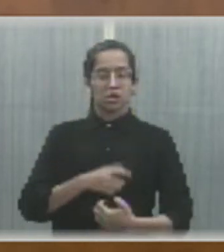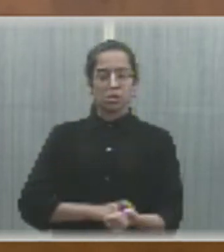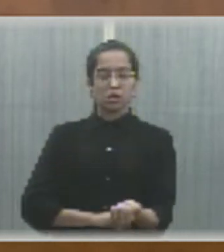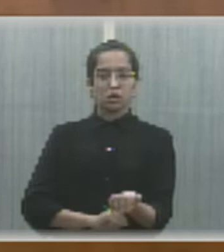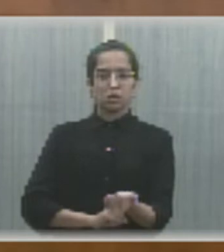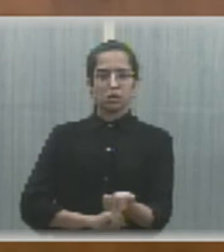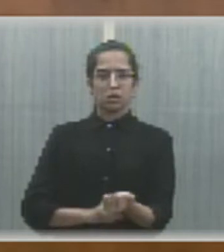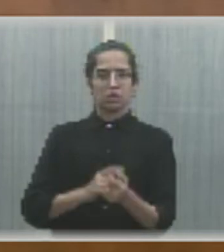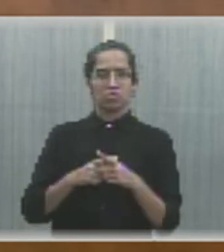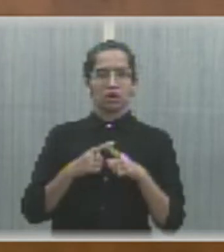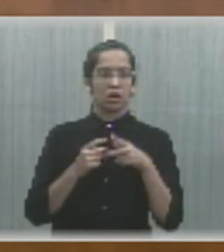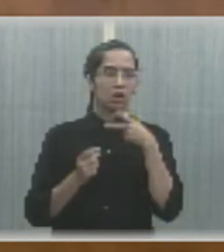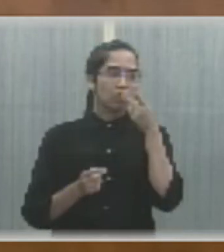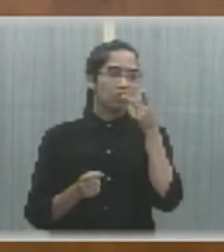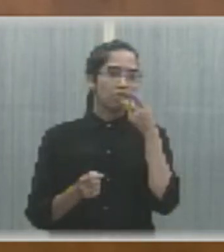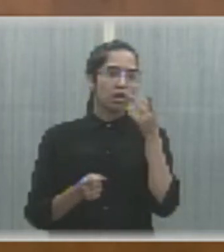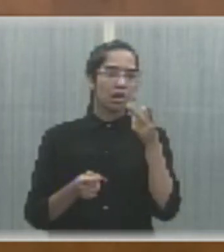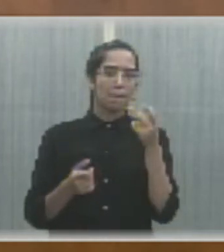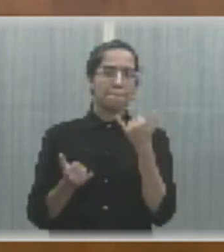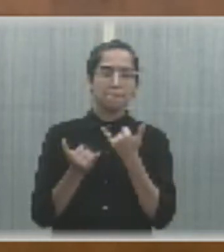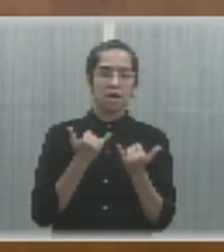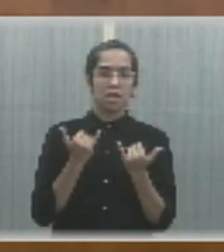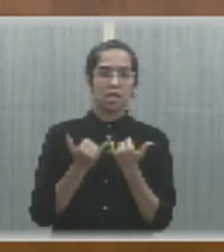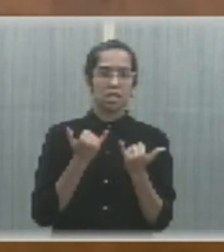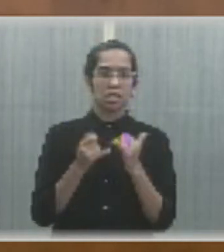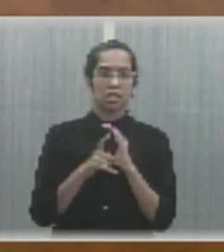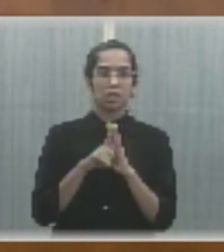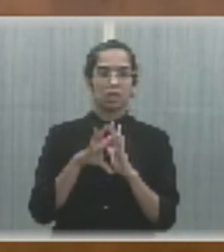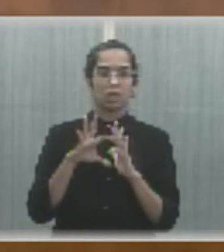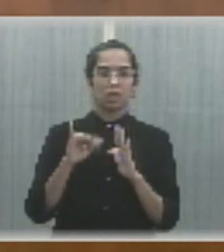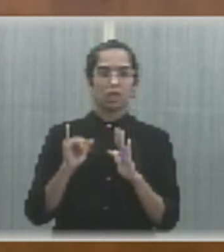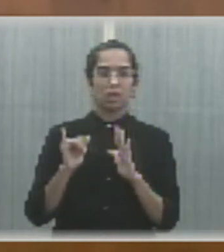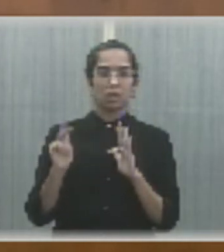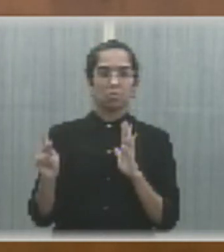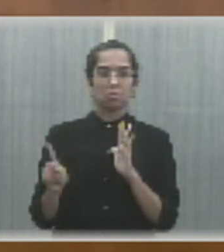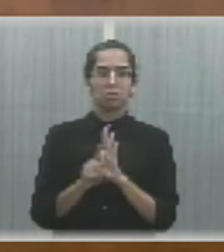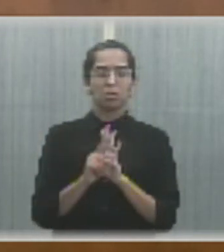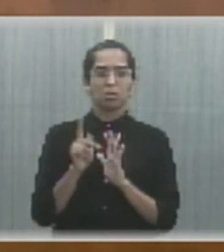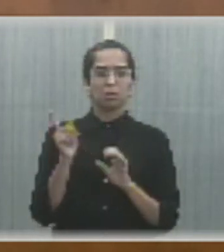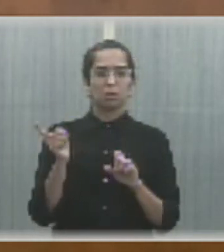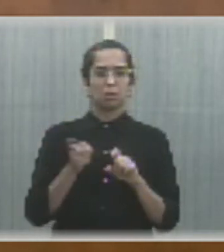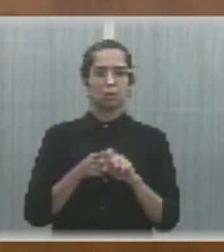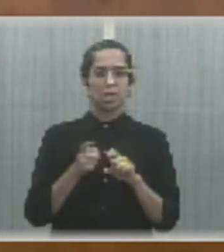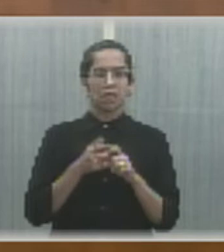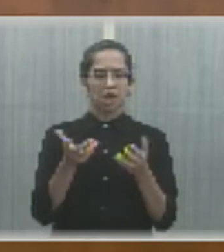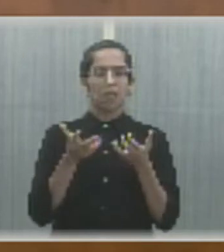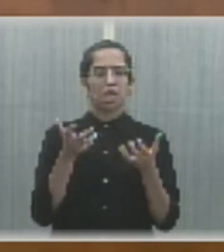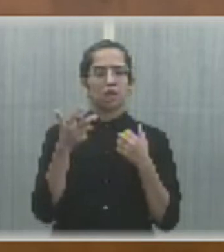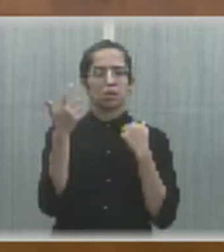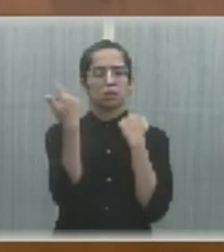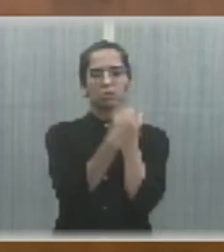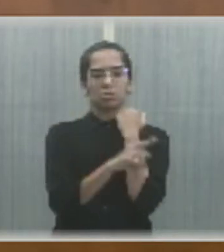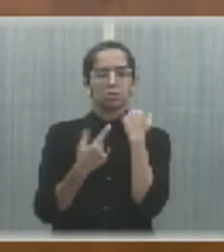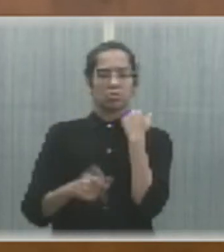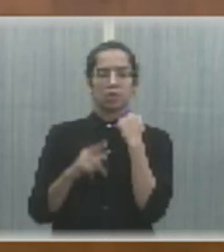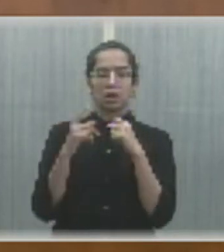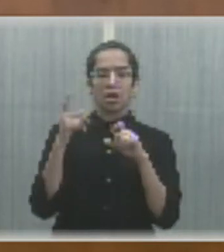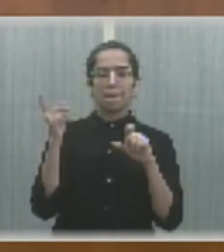Porque quando diz assim, como se fosse uma lei para os médicos, punir os médicos